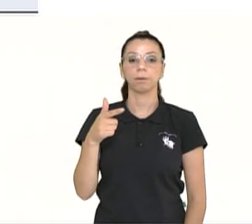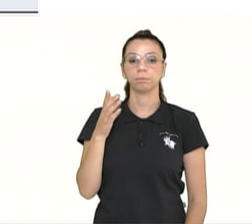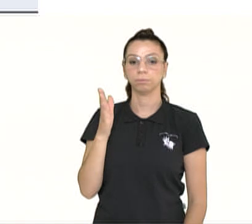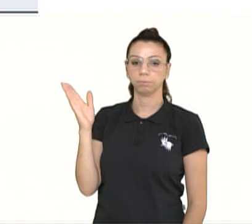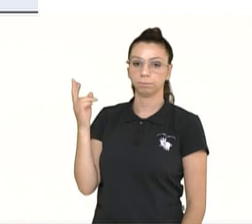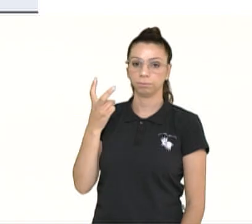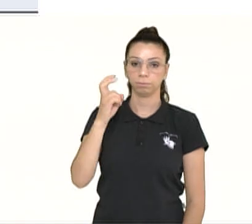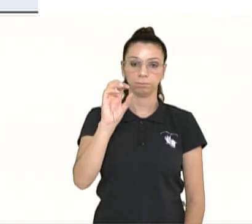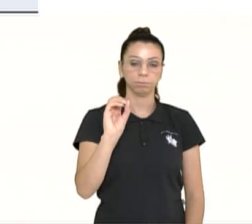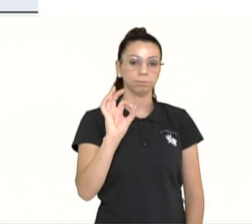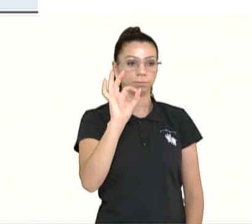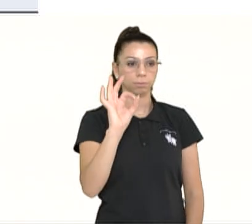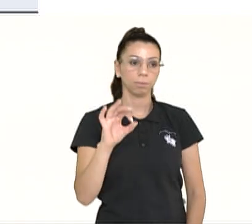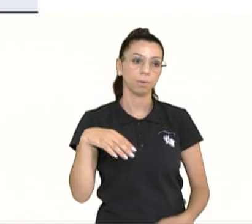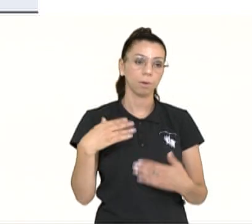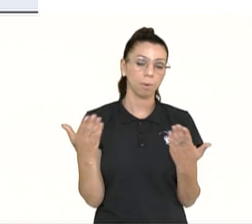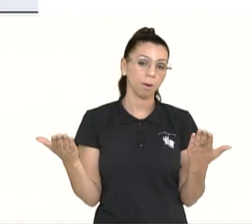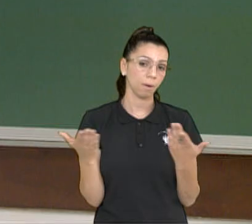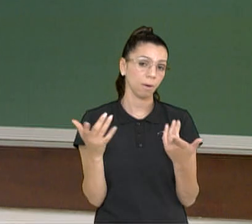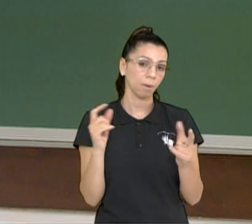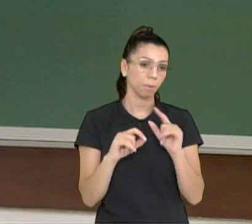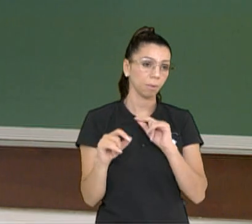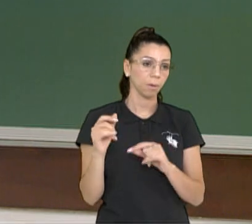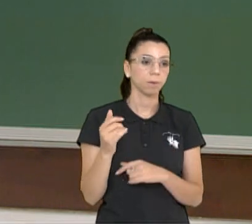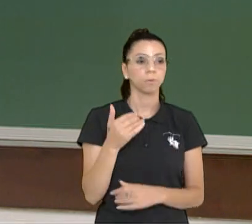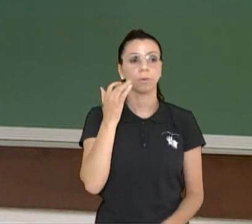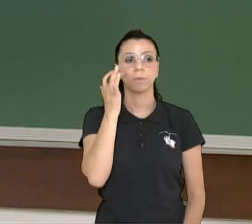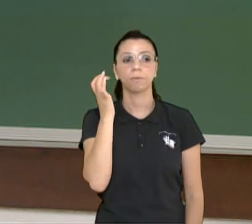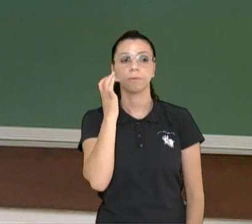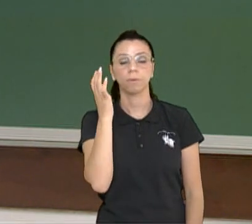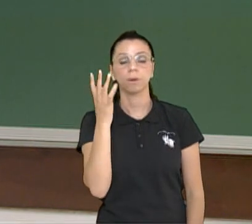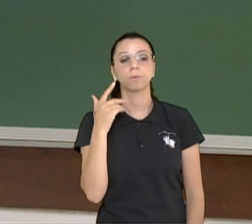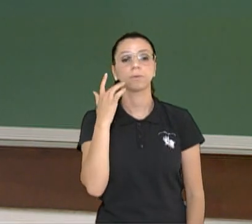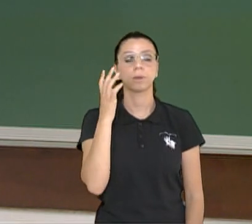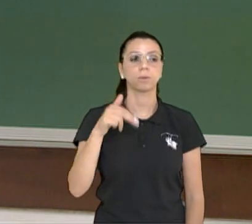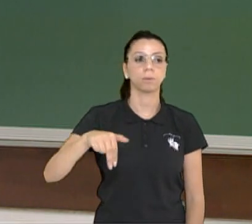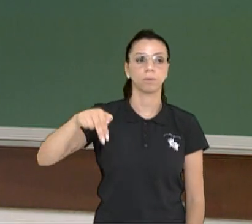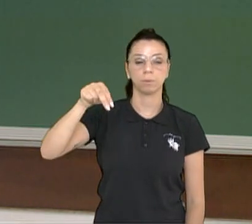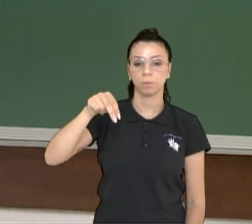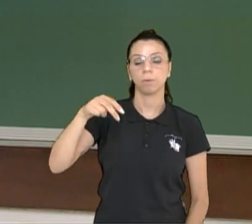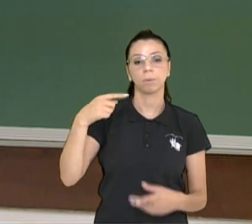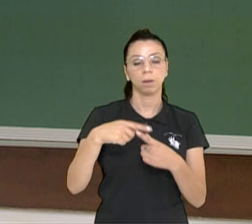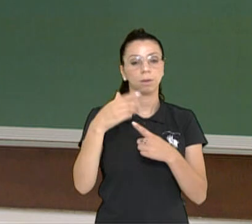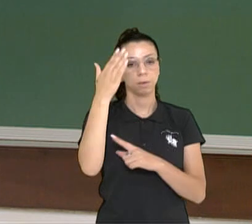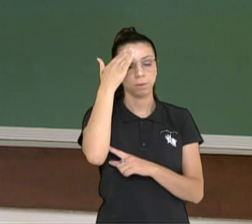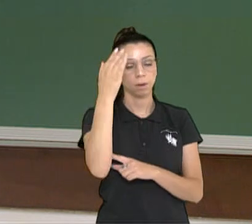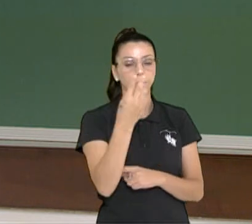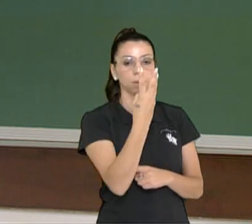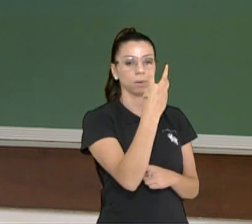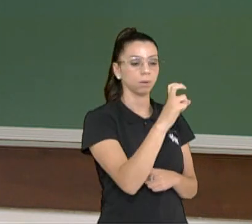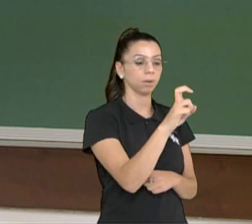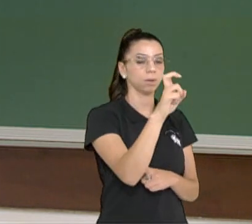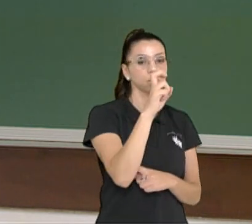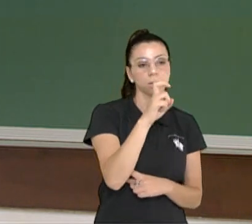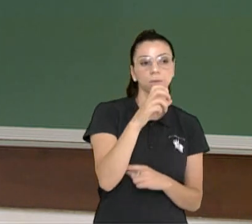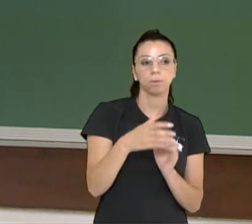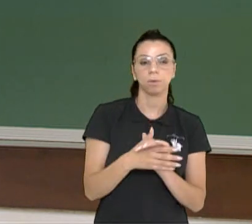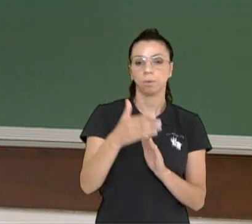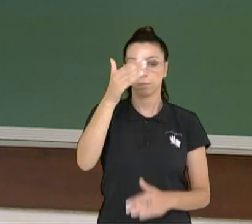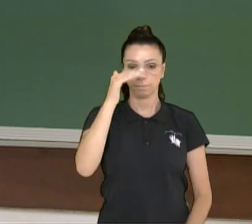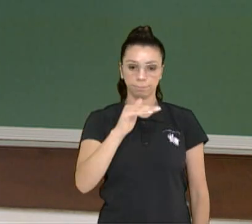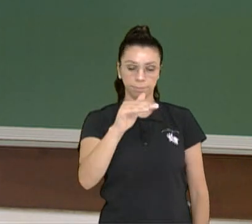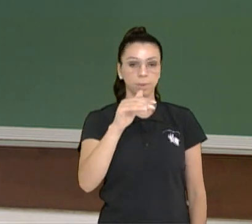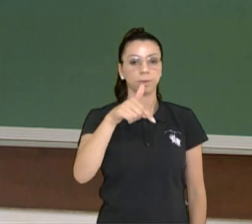S, aí ficou tranquilo, né? Porque eu já tenho aqui que 35 alunas. Aqui, 28, só que o total